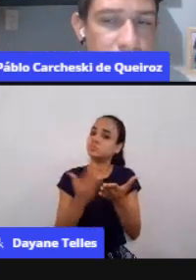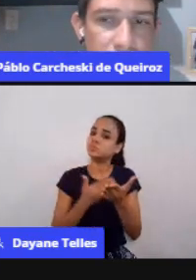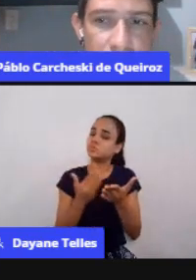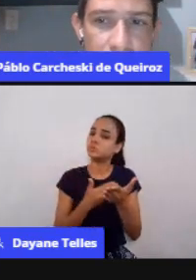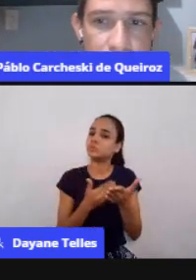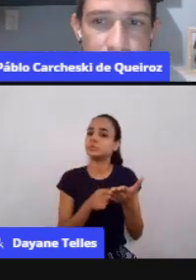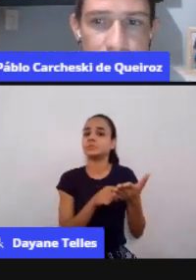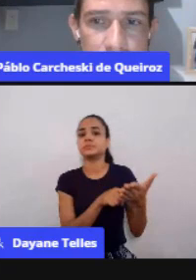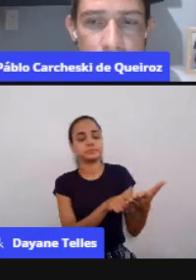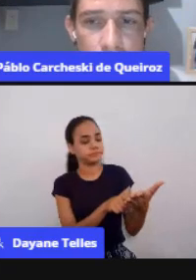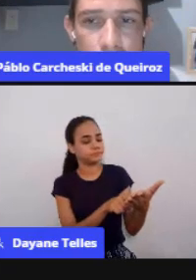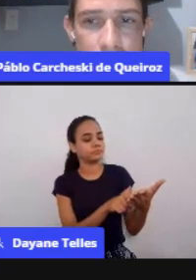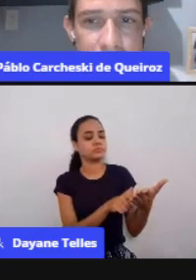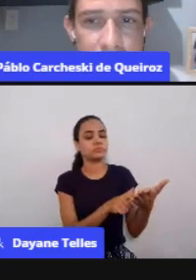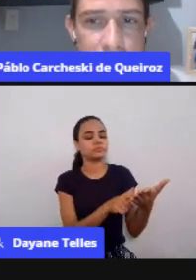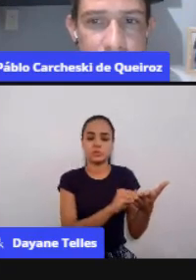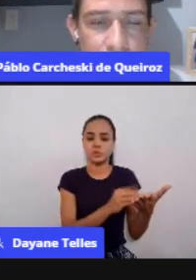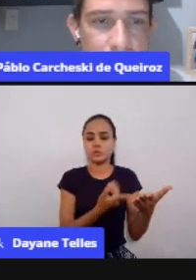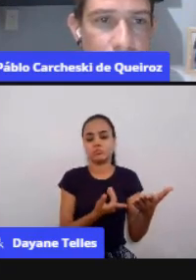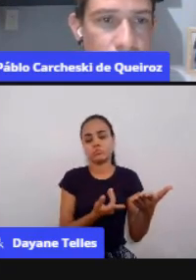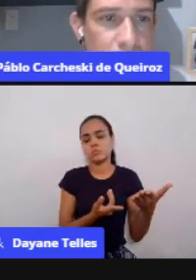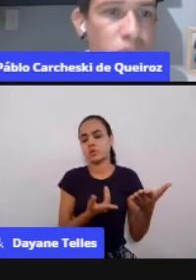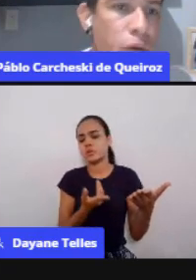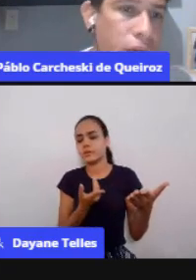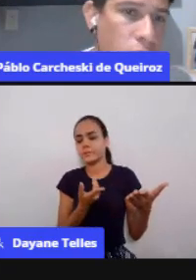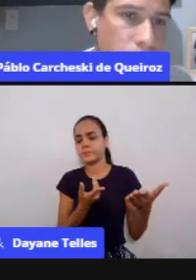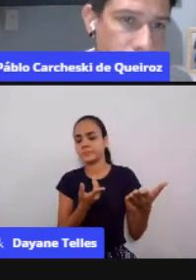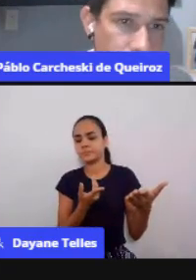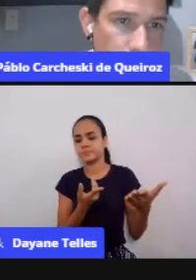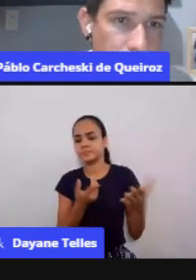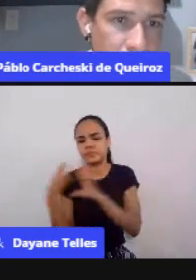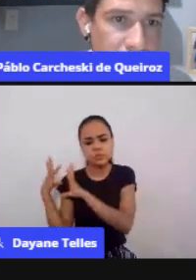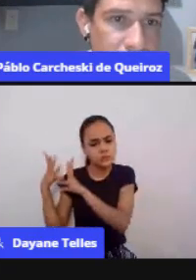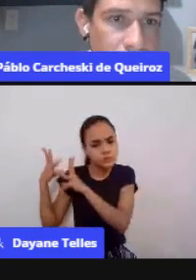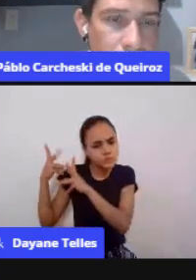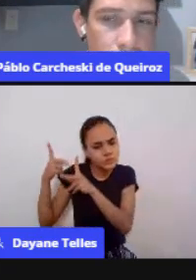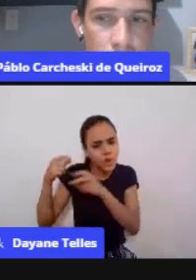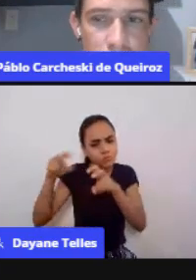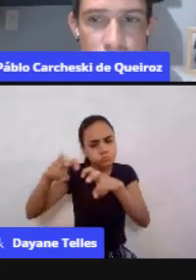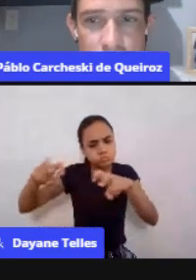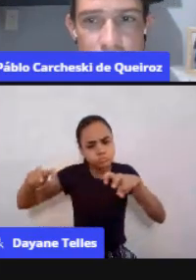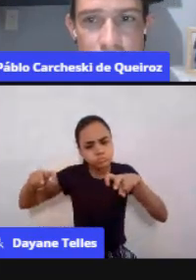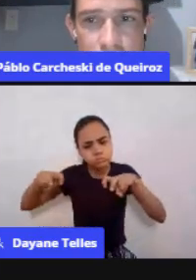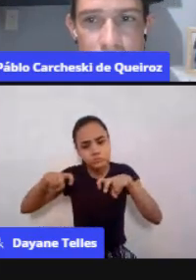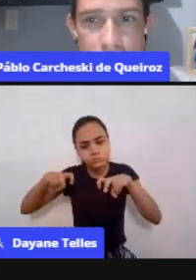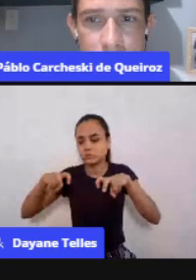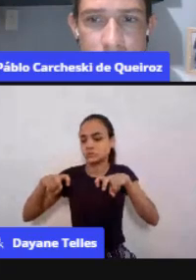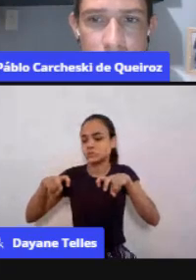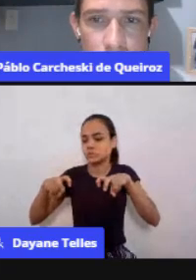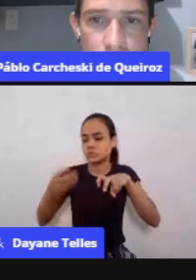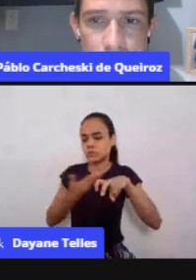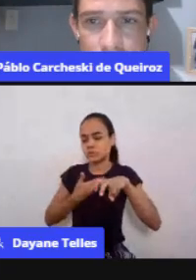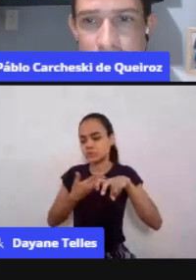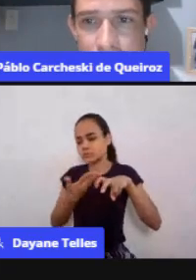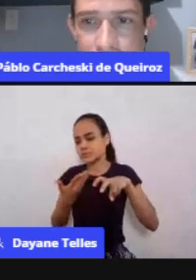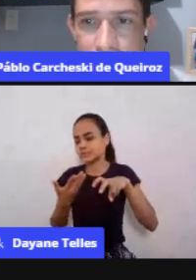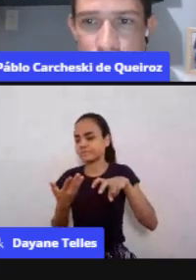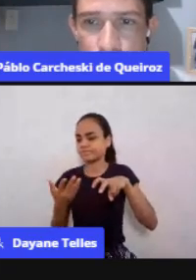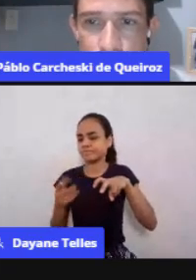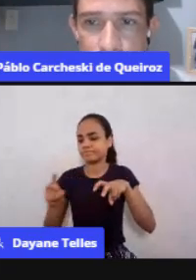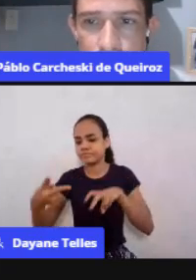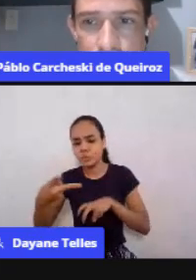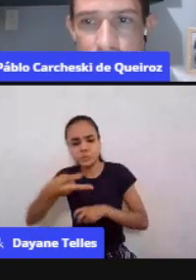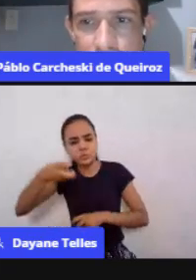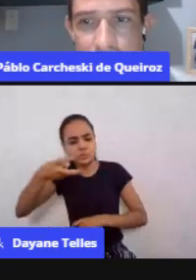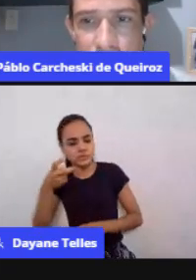colegas observaram aí um certo erro. Vamos pensar assim, né? Porque se vocês analisarem